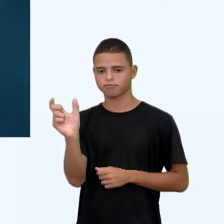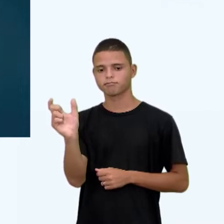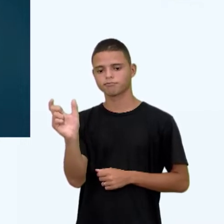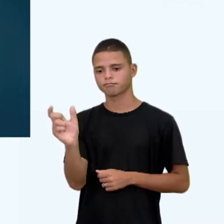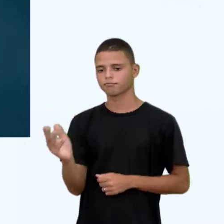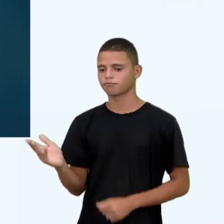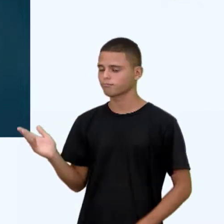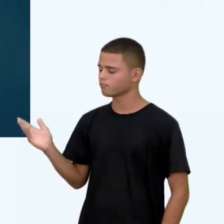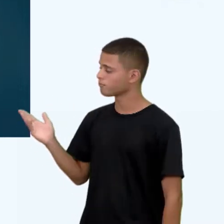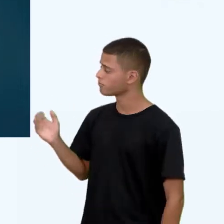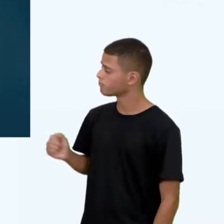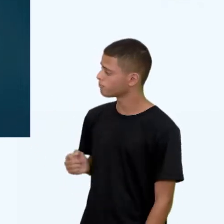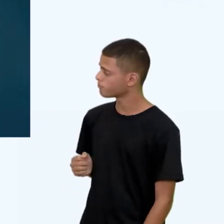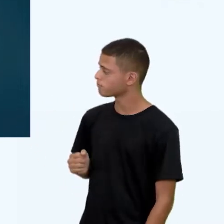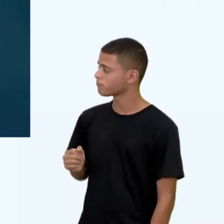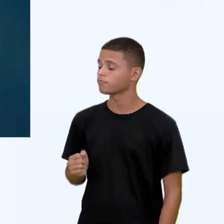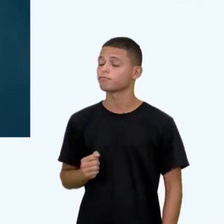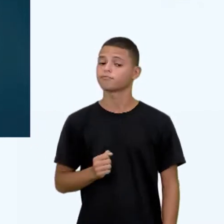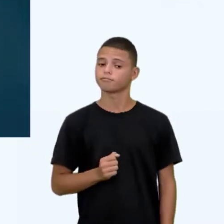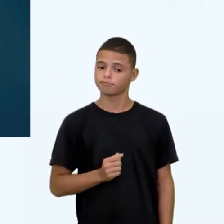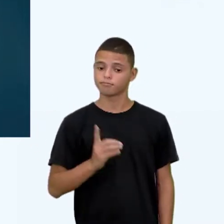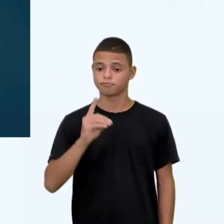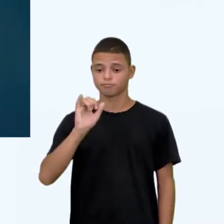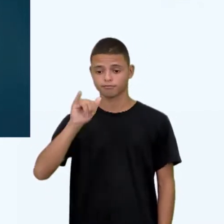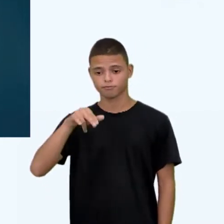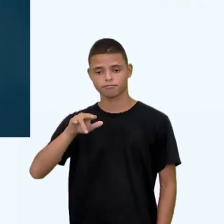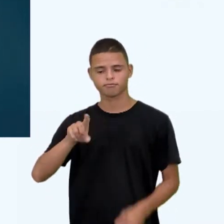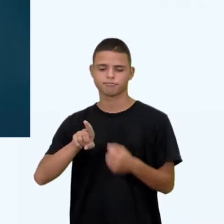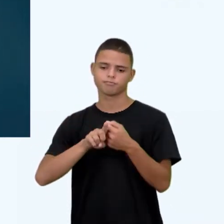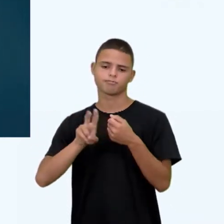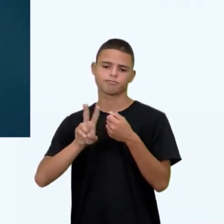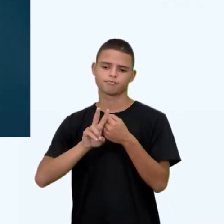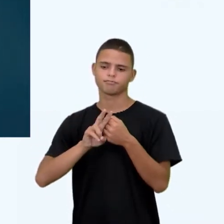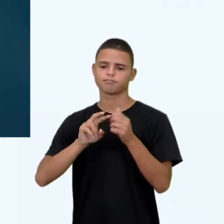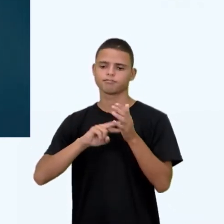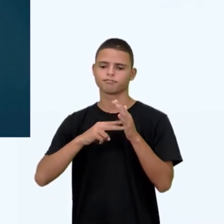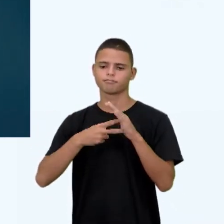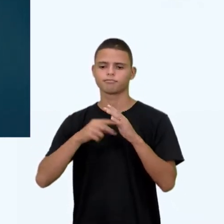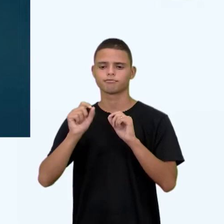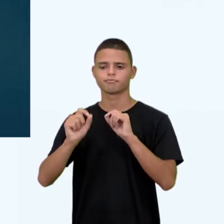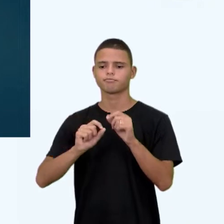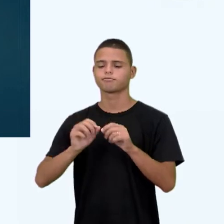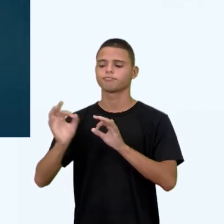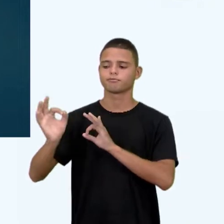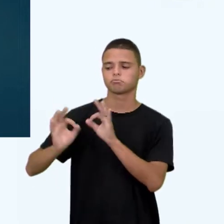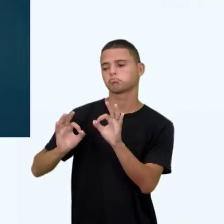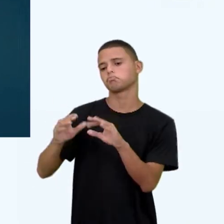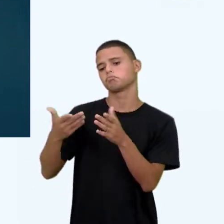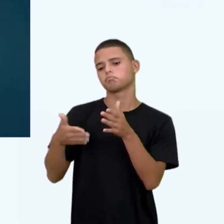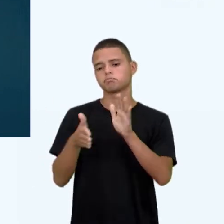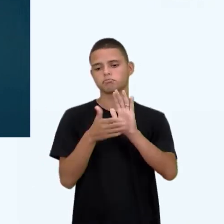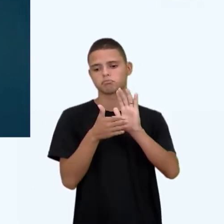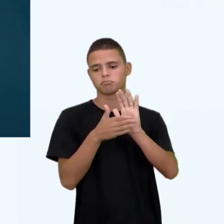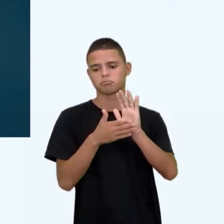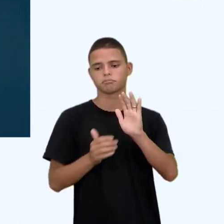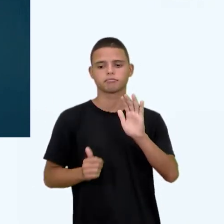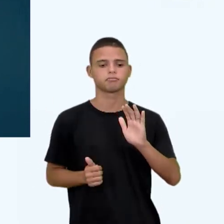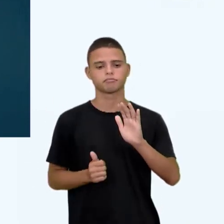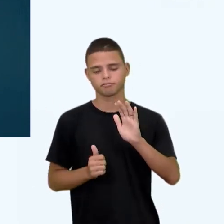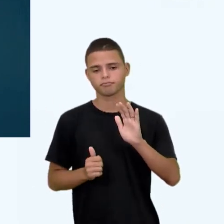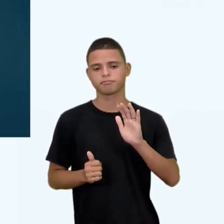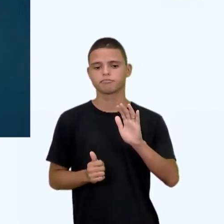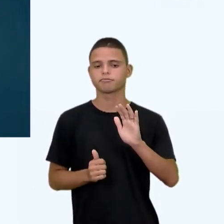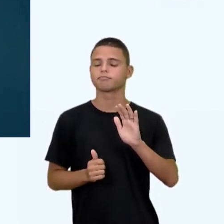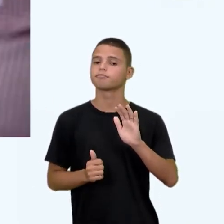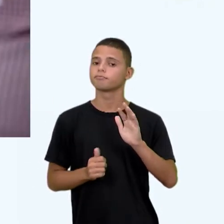Nesse caso, o termo design também é um substantivo e significa projeto ou proposta. Esse é